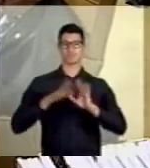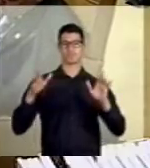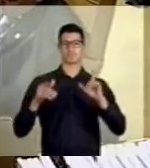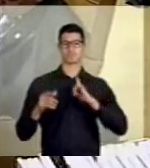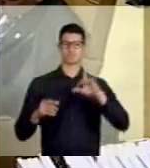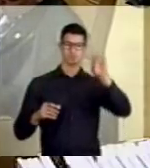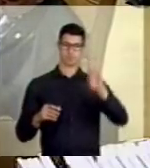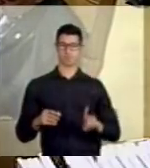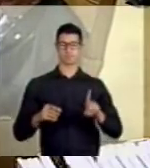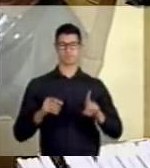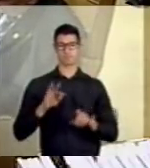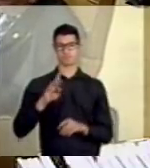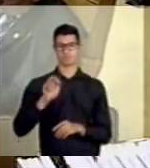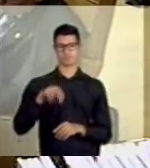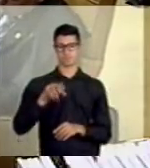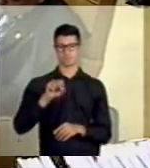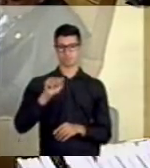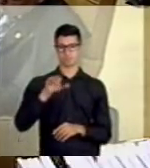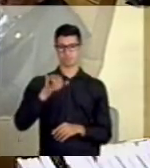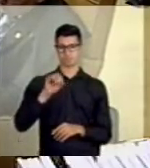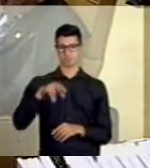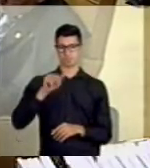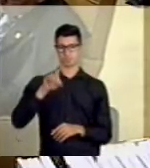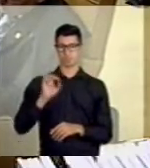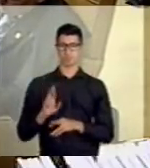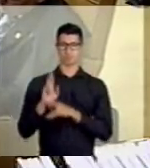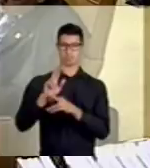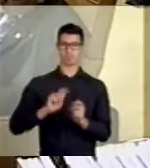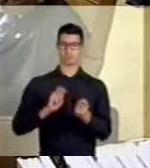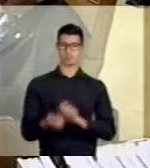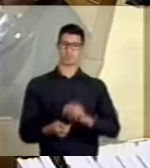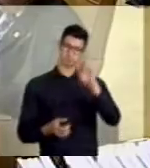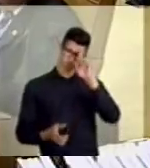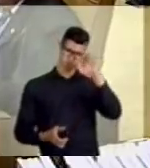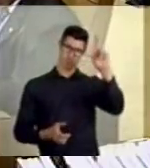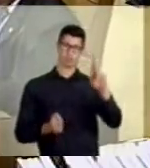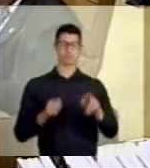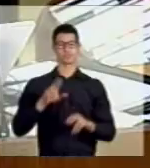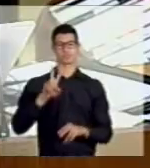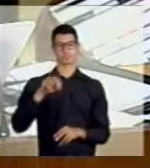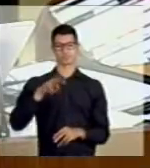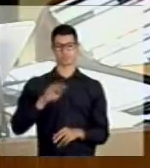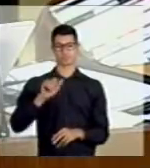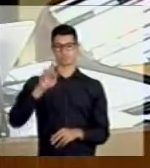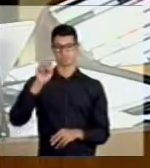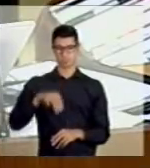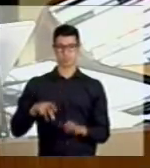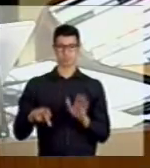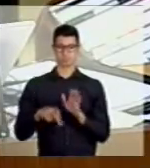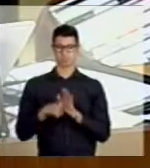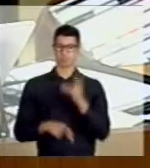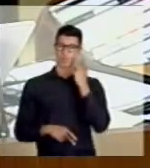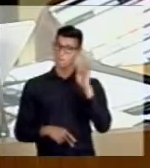do direito transacionado, a representatividade adequada dos autores e a vantagem advinda da transação